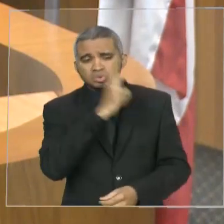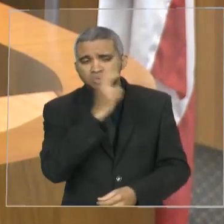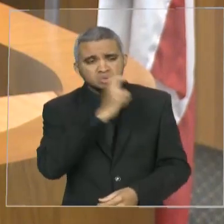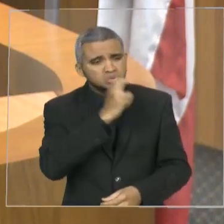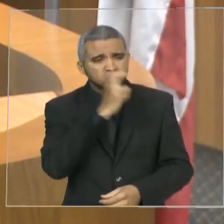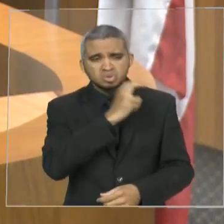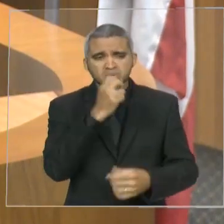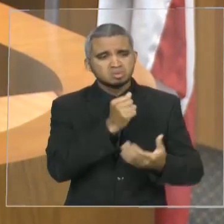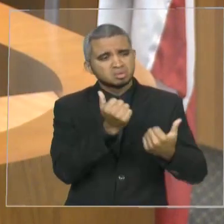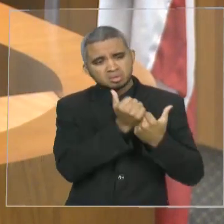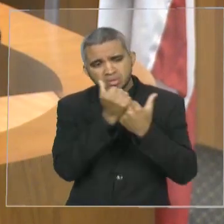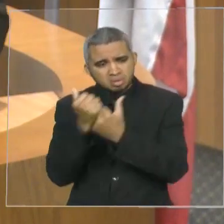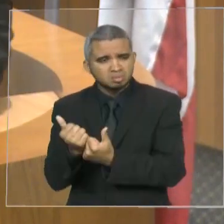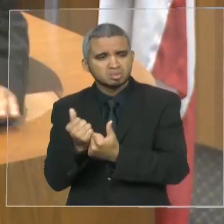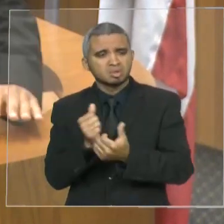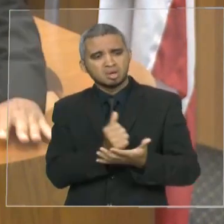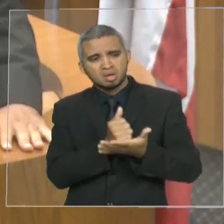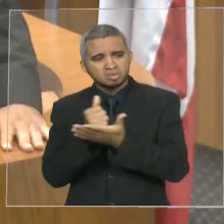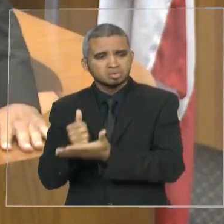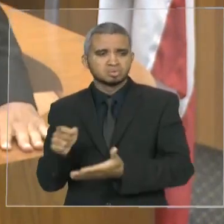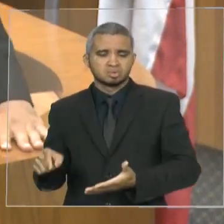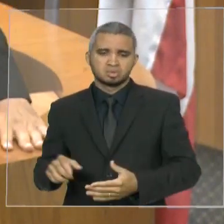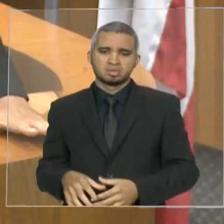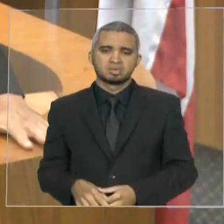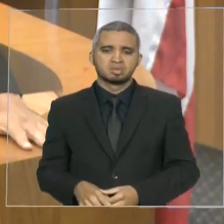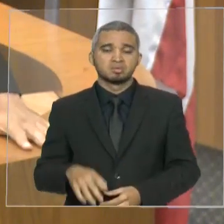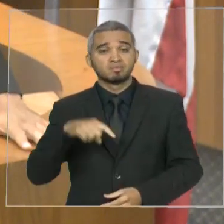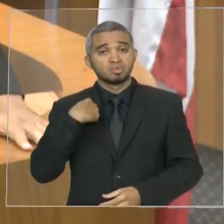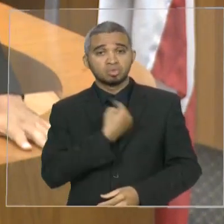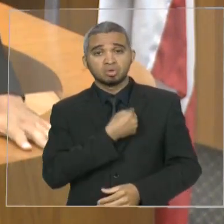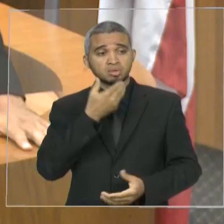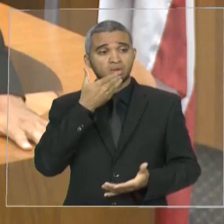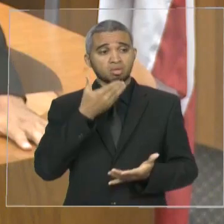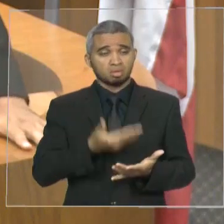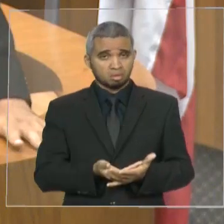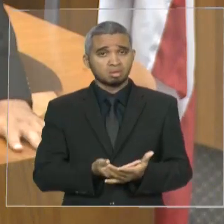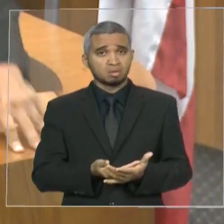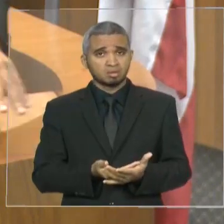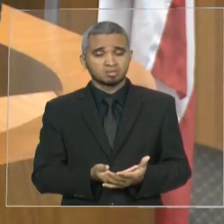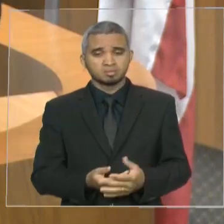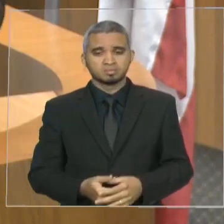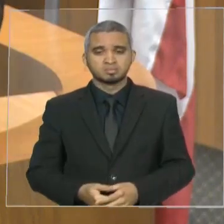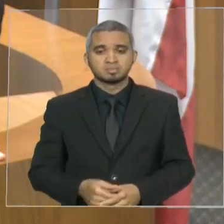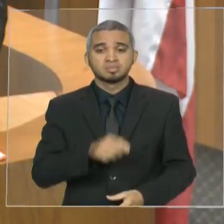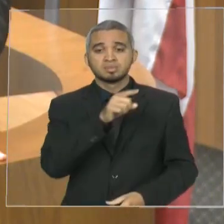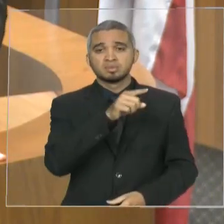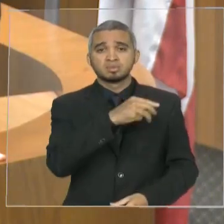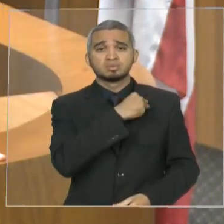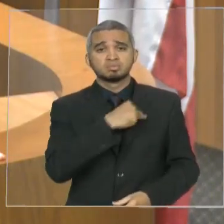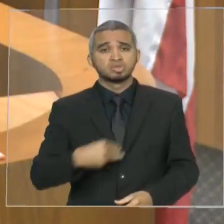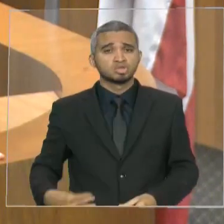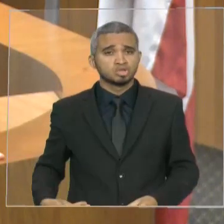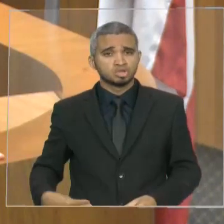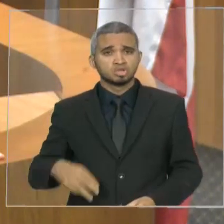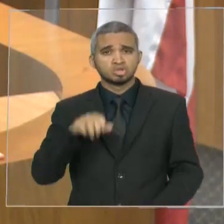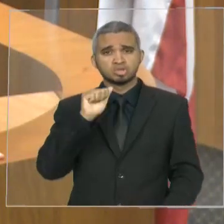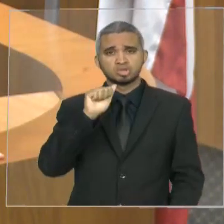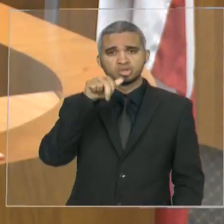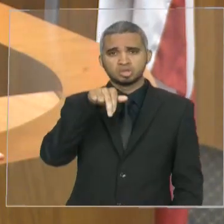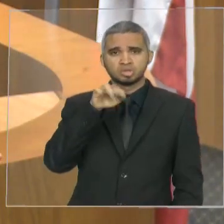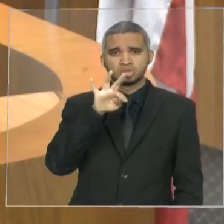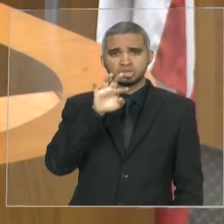isso. E, para surpresa nossa, deputado Edivaldo Holanda, o ministro Antônio de Pádua disse